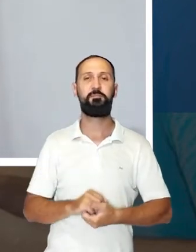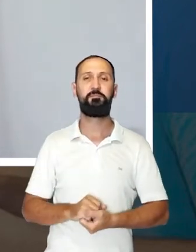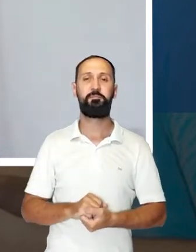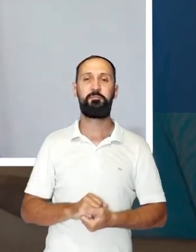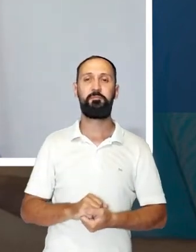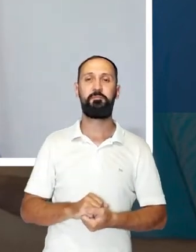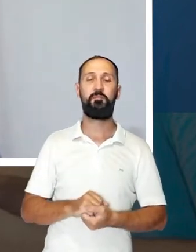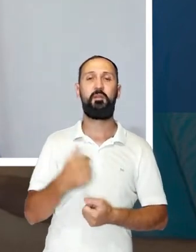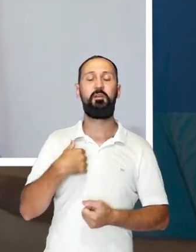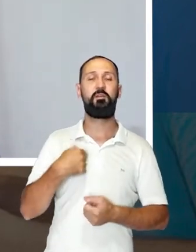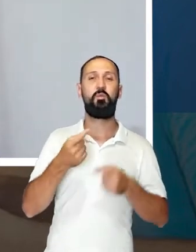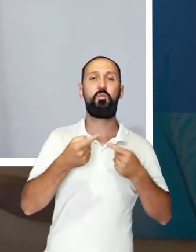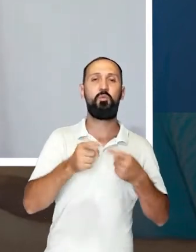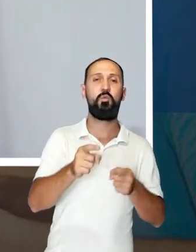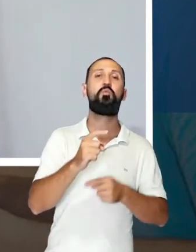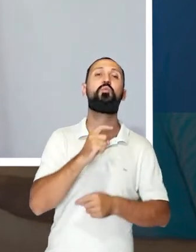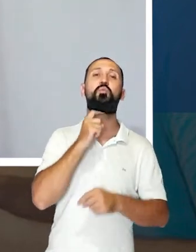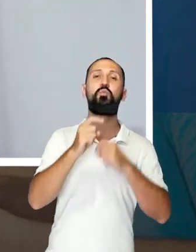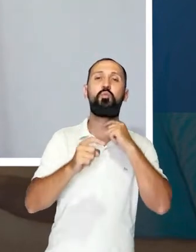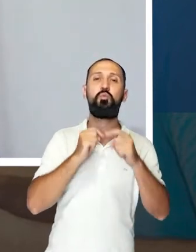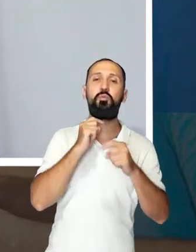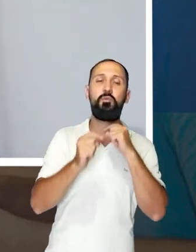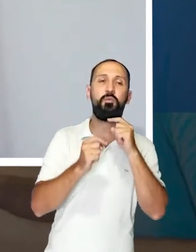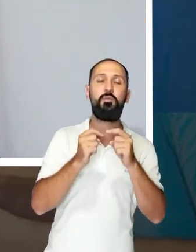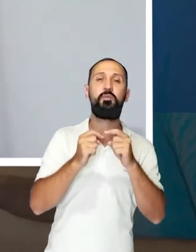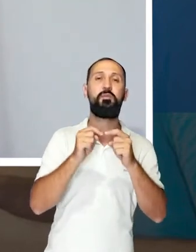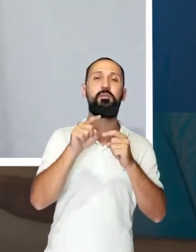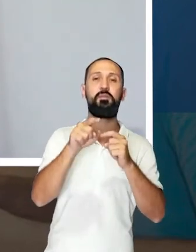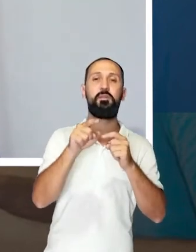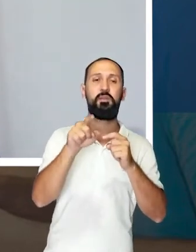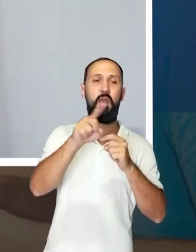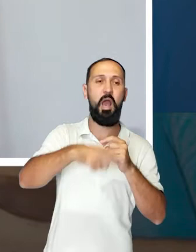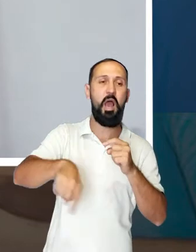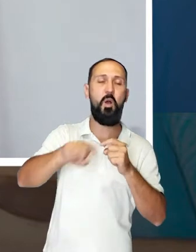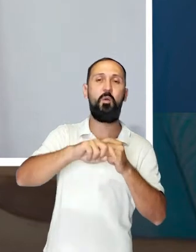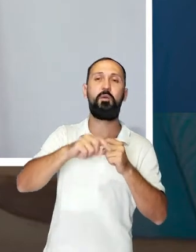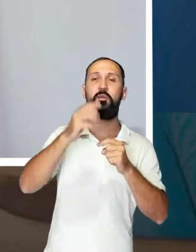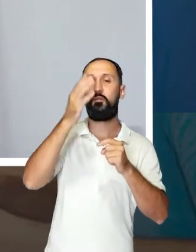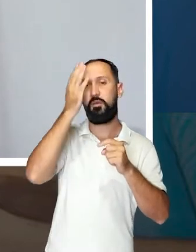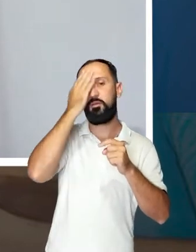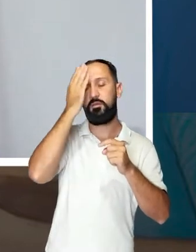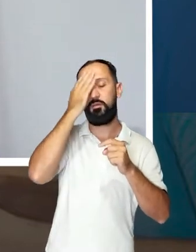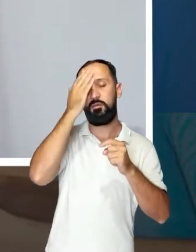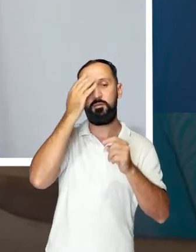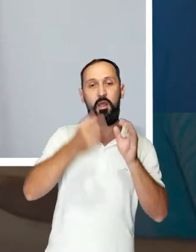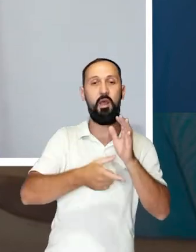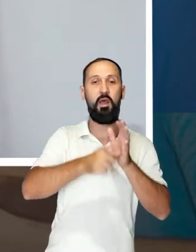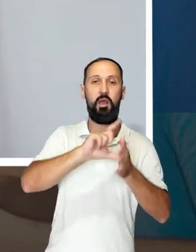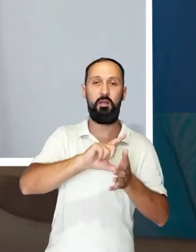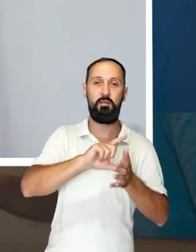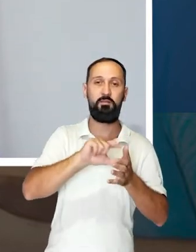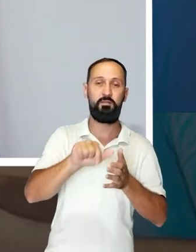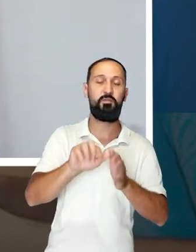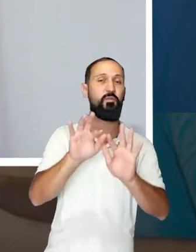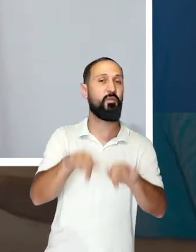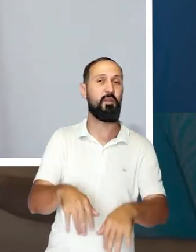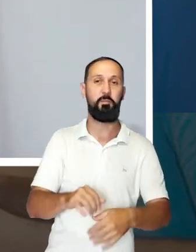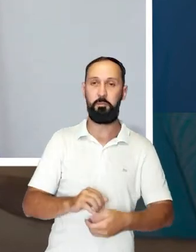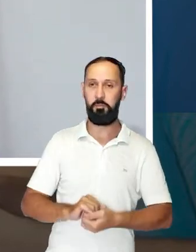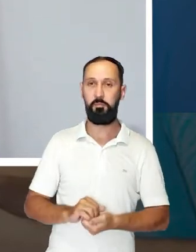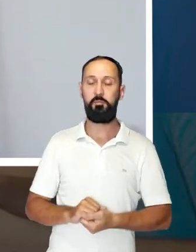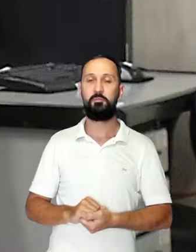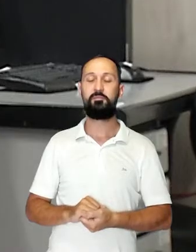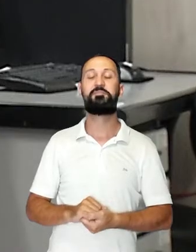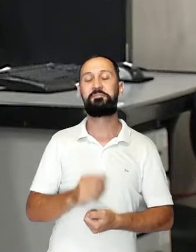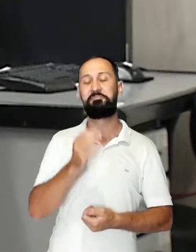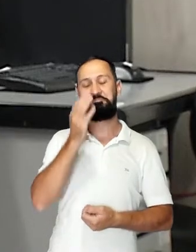interessante. E eu desafio, eu duvido que alguém chegue a decifrar antes do